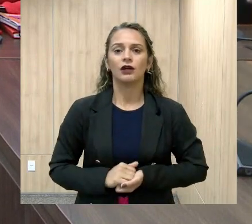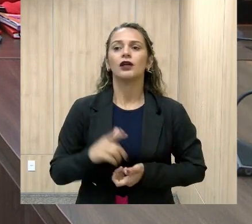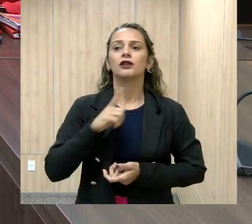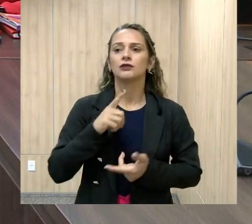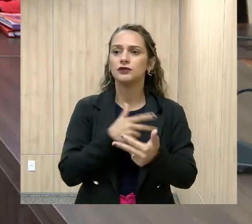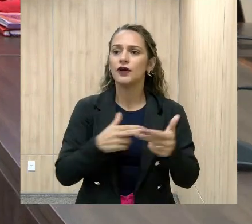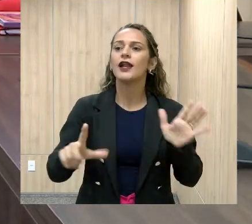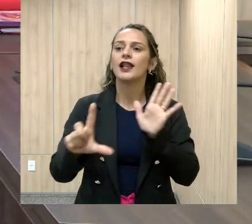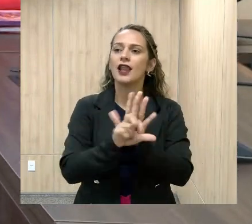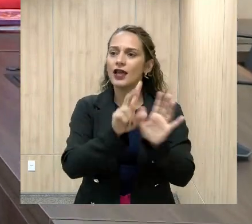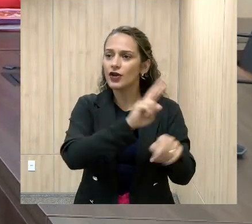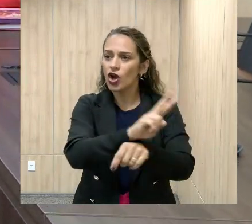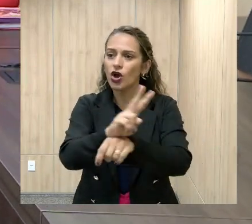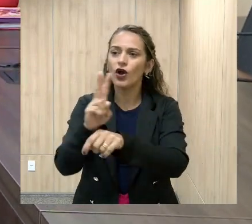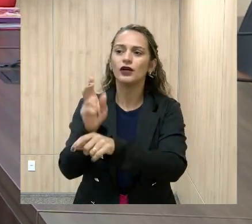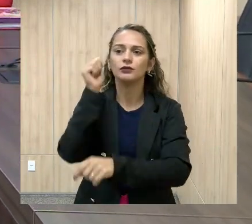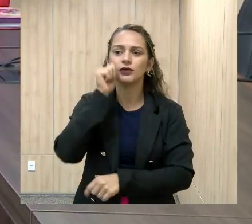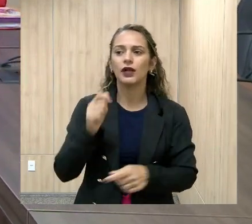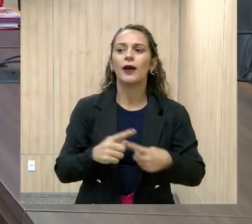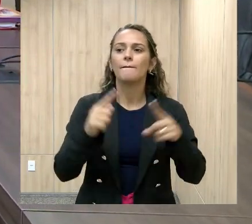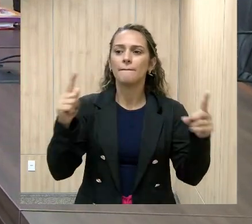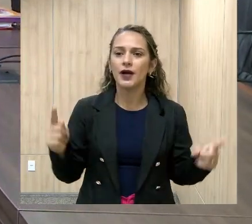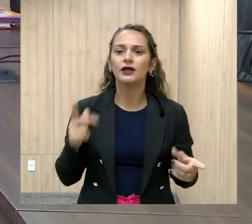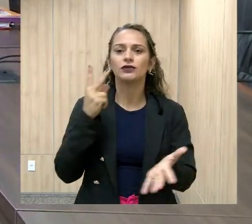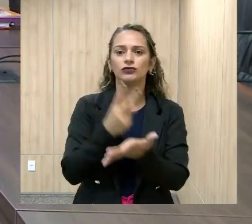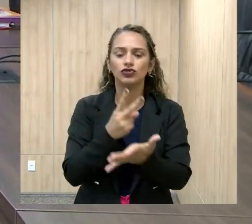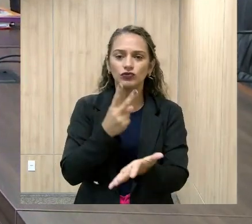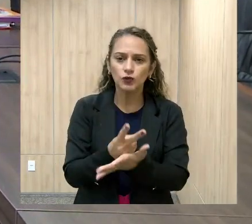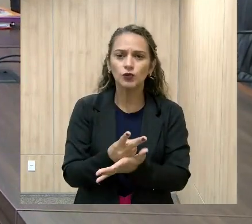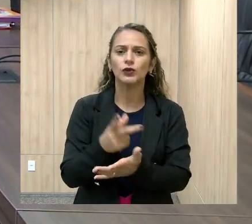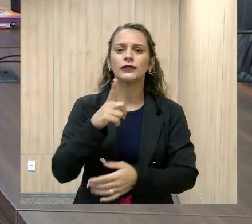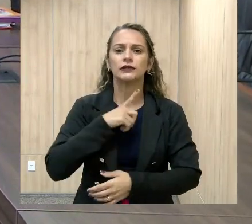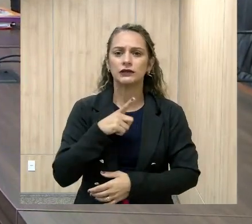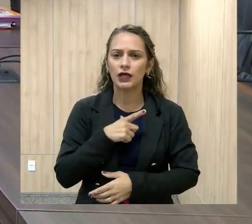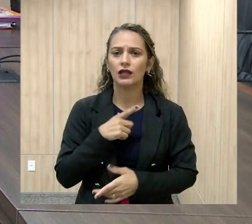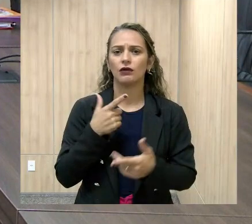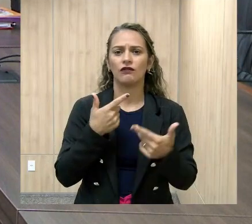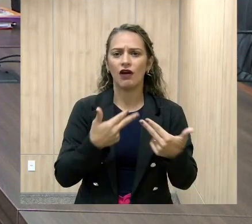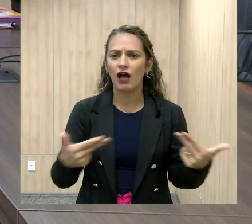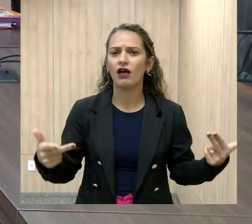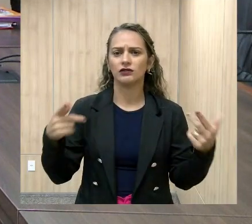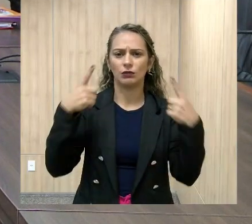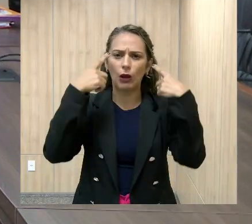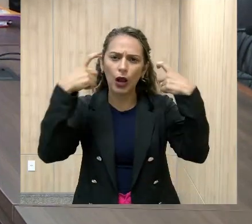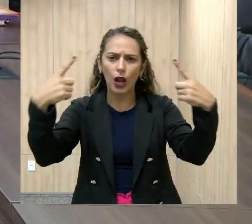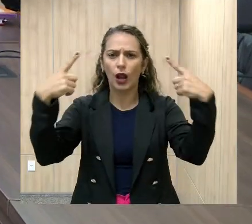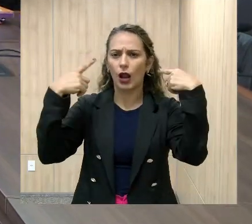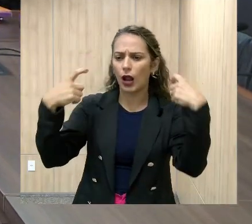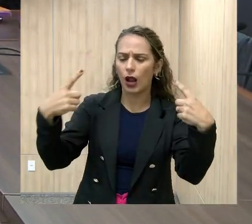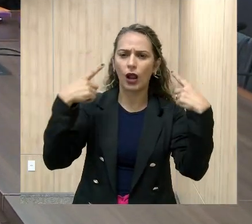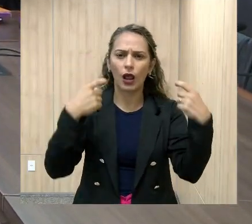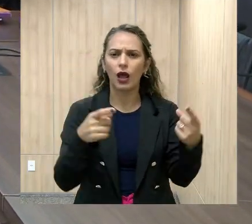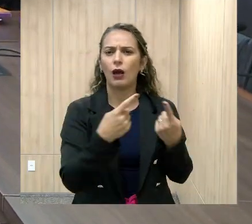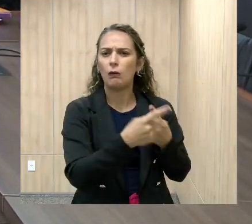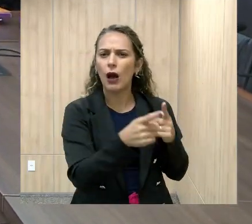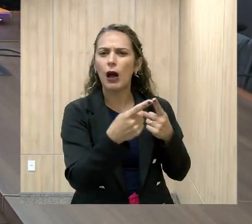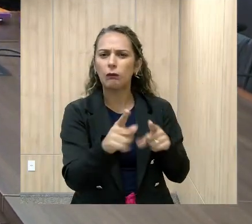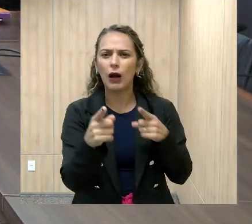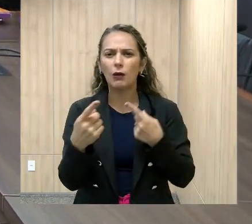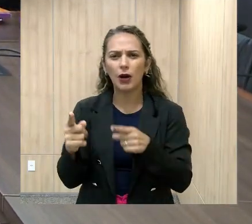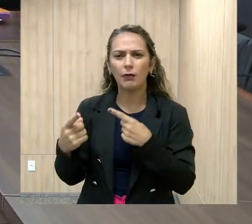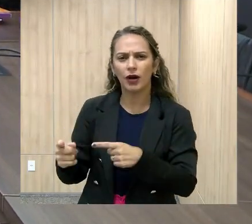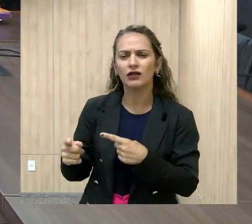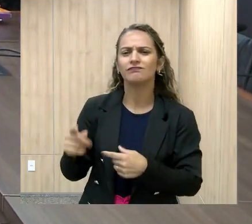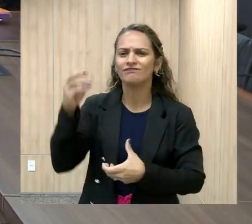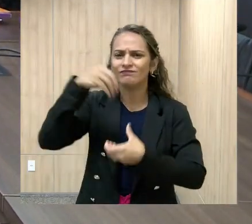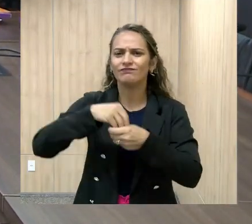nós temos várias leis que protege as mulheres mas ainda continuamos tendo situações alarmantes dentro do Estado de Rondônia